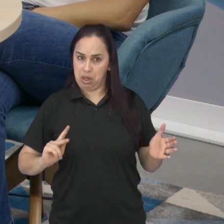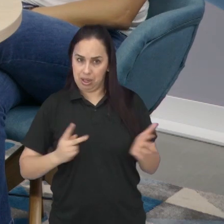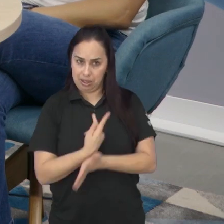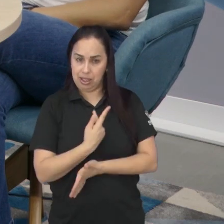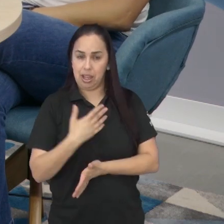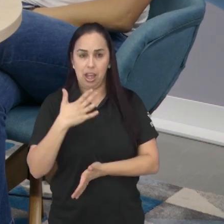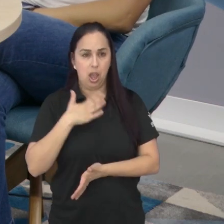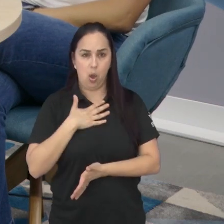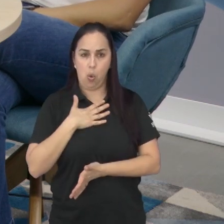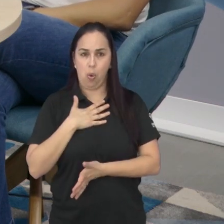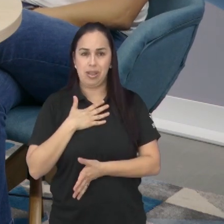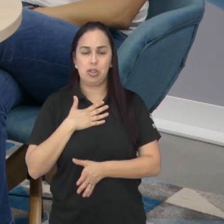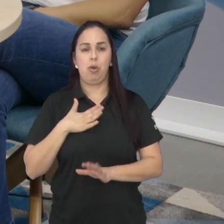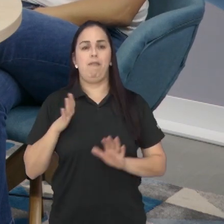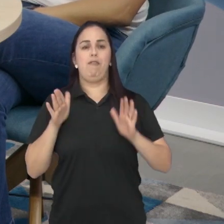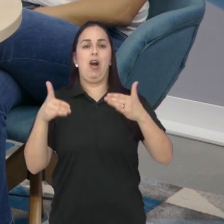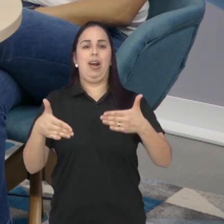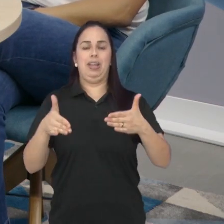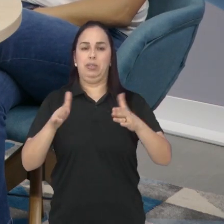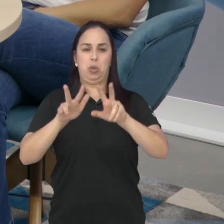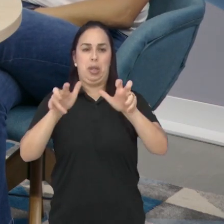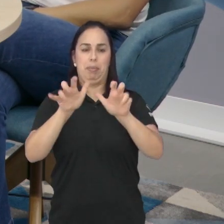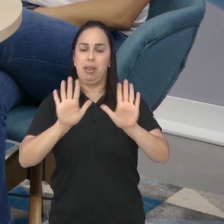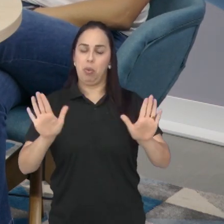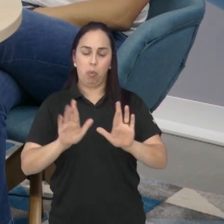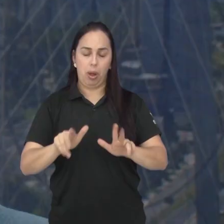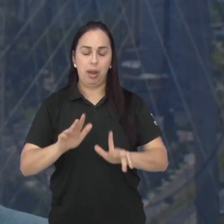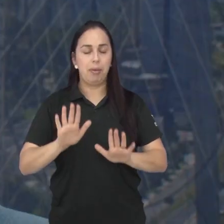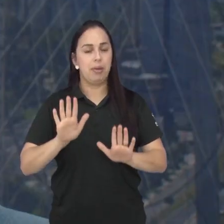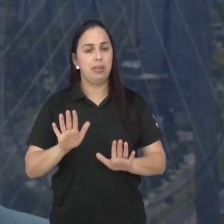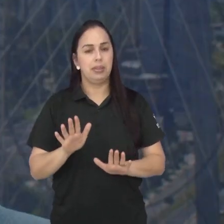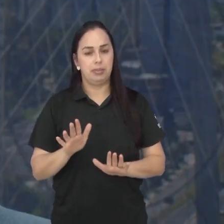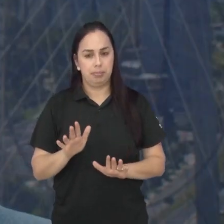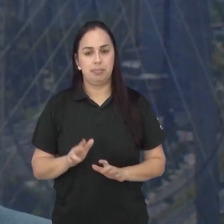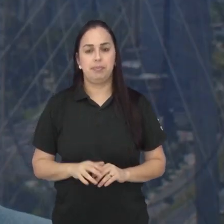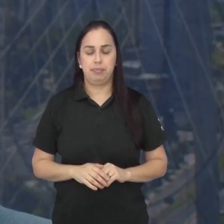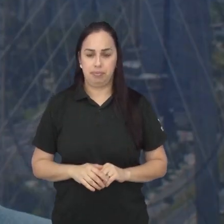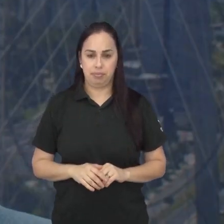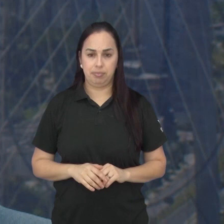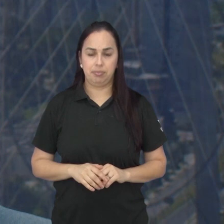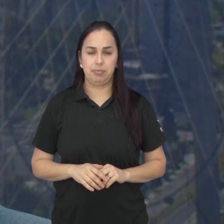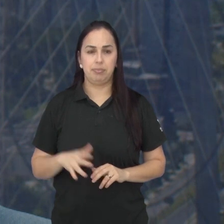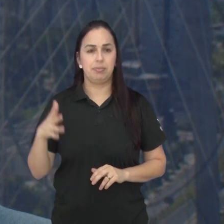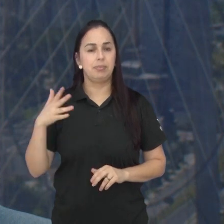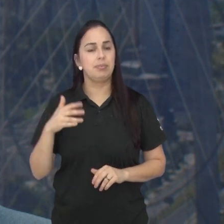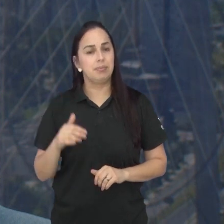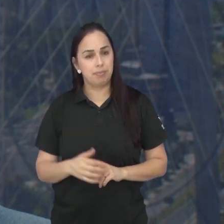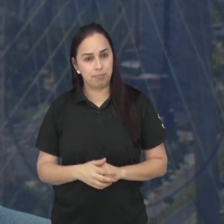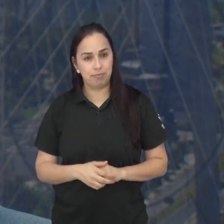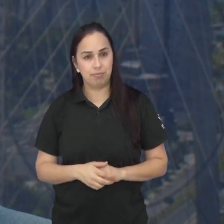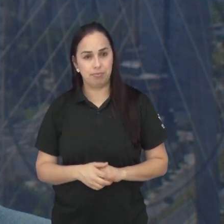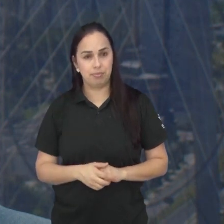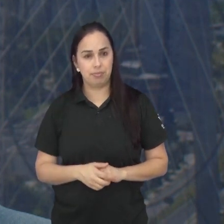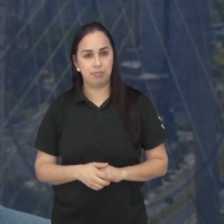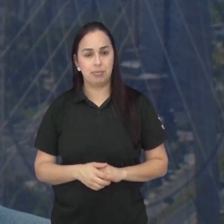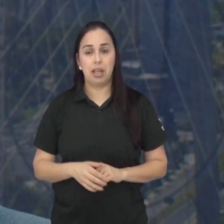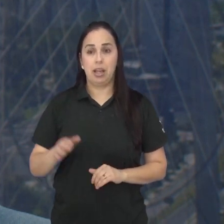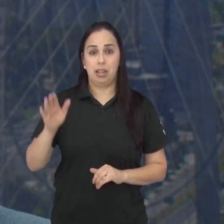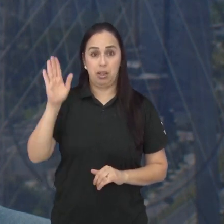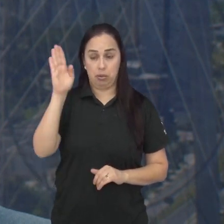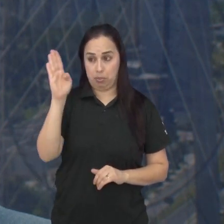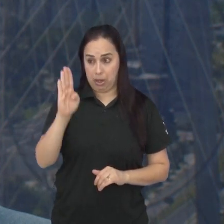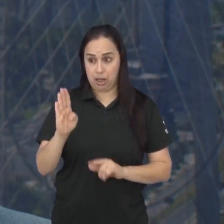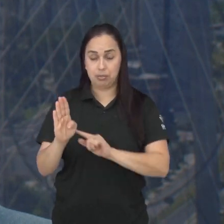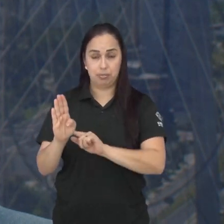sou especialista nesse tema, mas eu vivo esse tema, né? Que tem muito a ver com a mudança que o Brasil, vamos falar